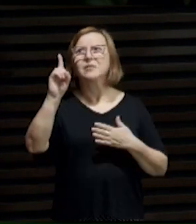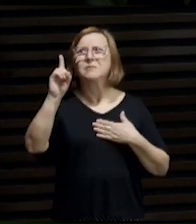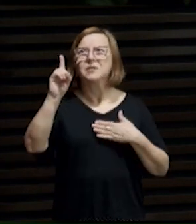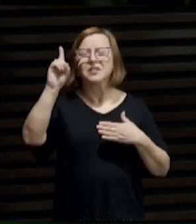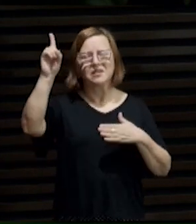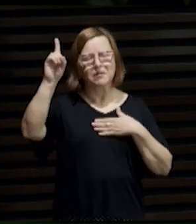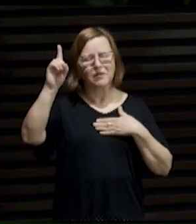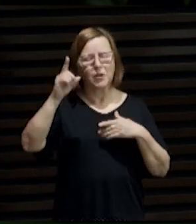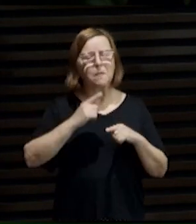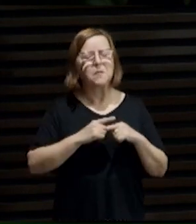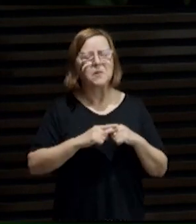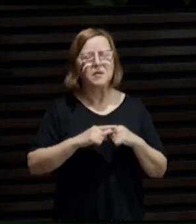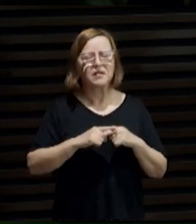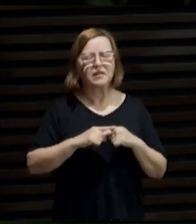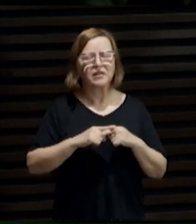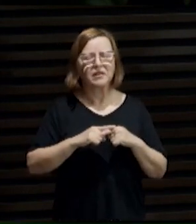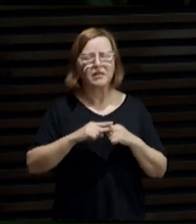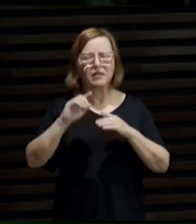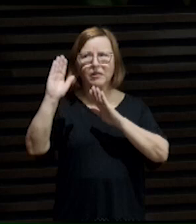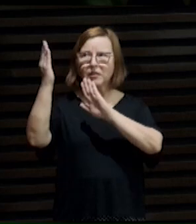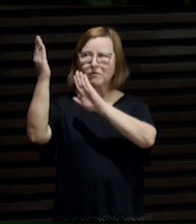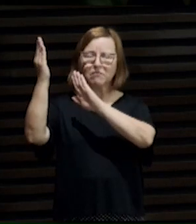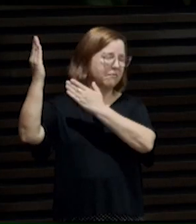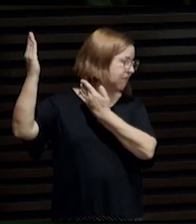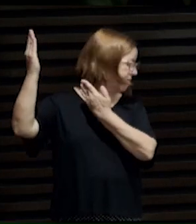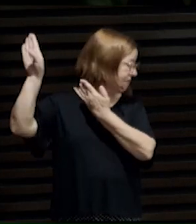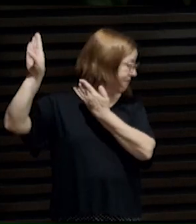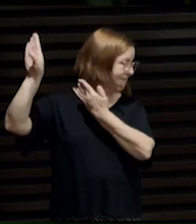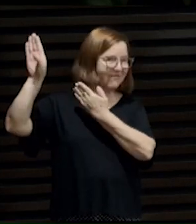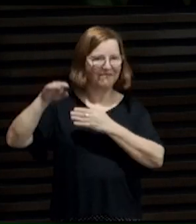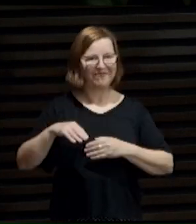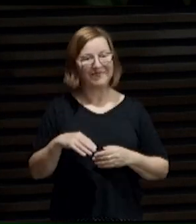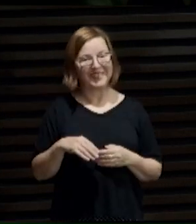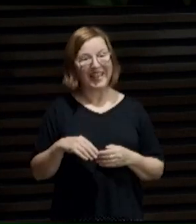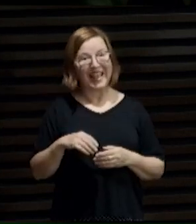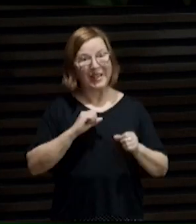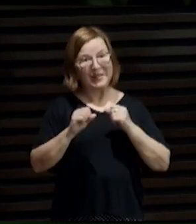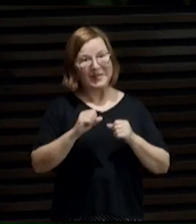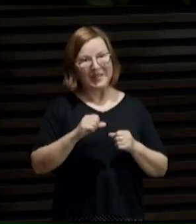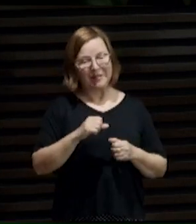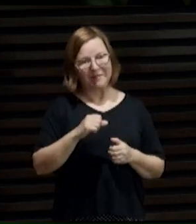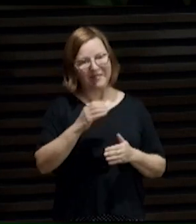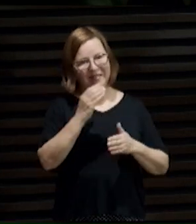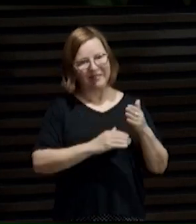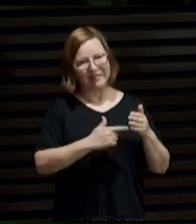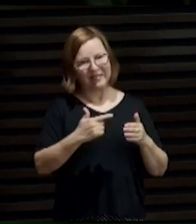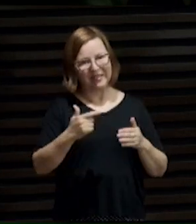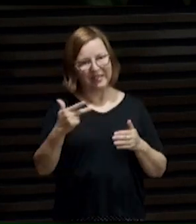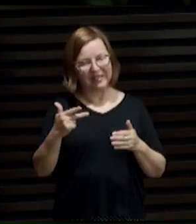que me abandonaste? O Salmo 23, o Senhor é meu pastor, nada me faltará. Quem é o pastor da